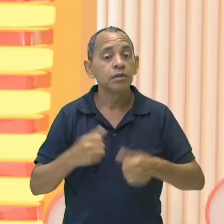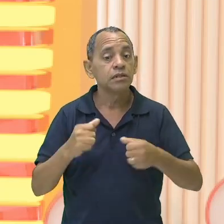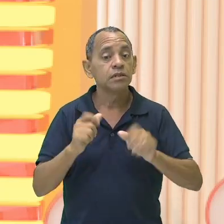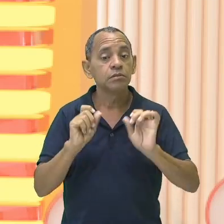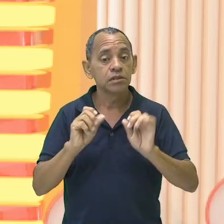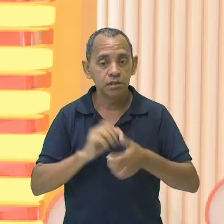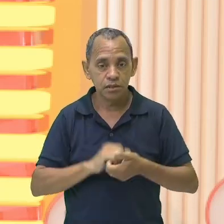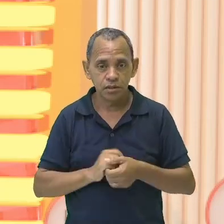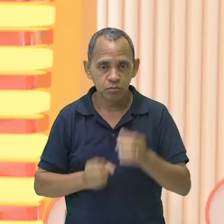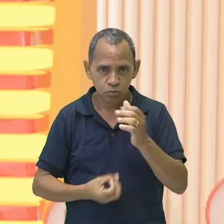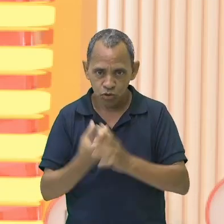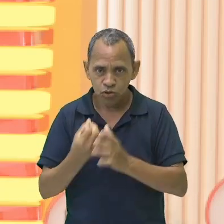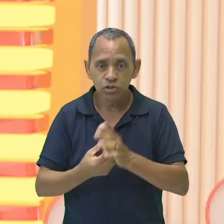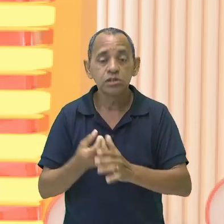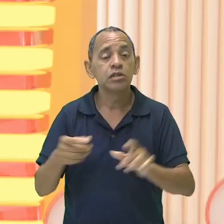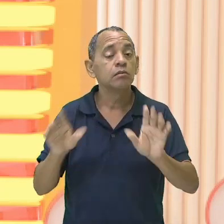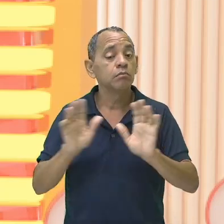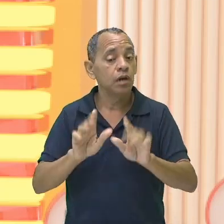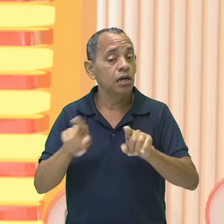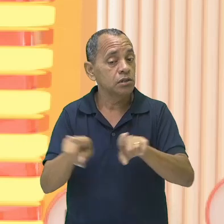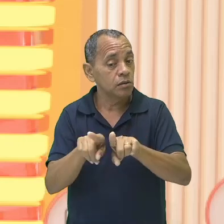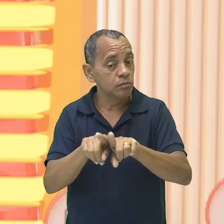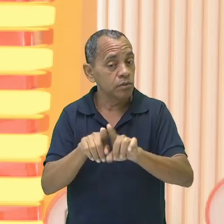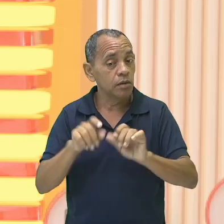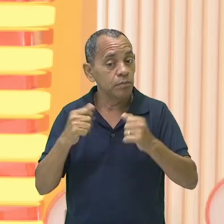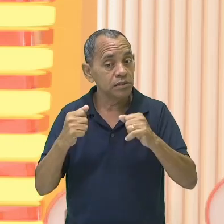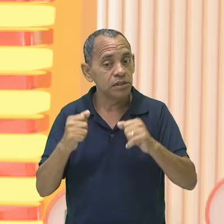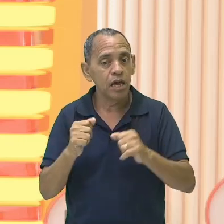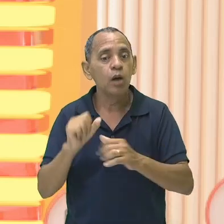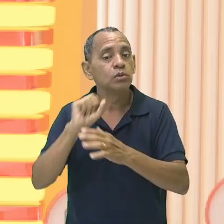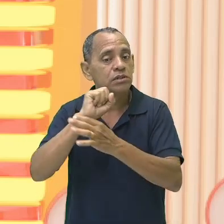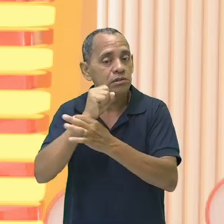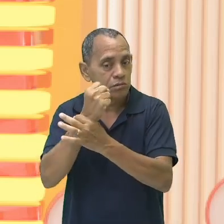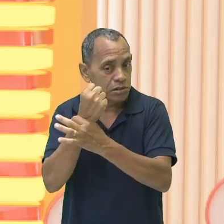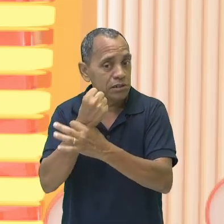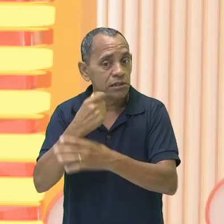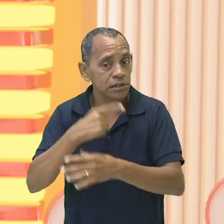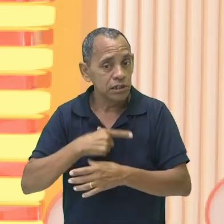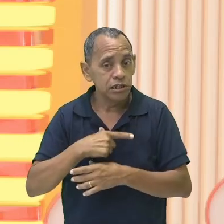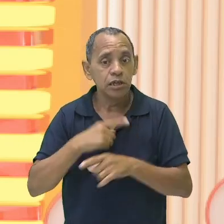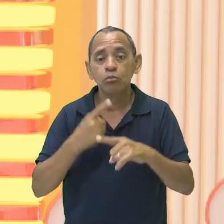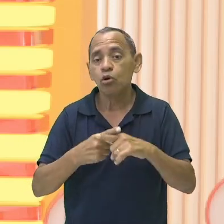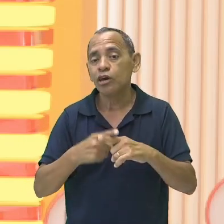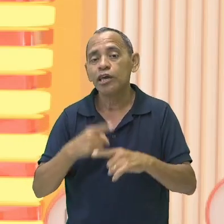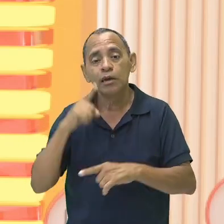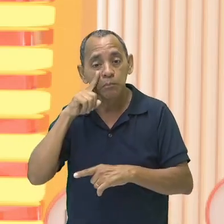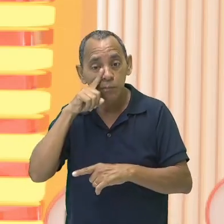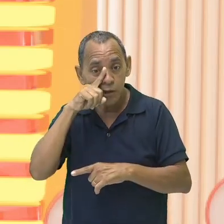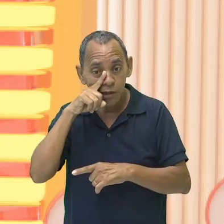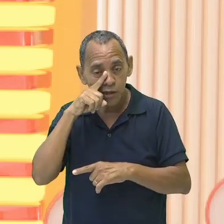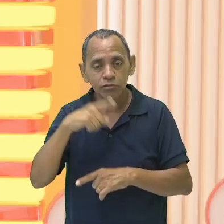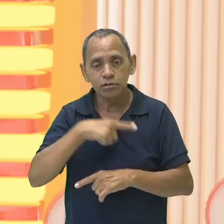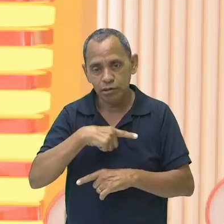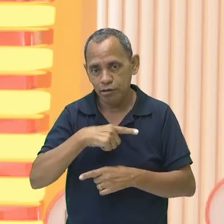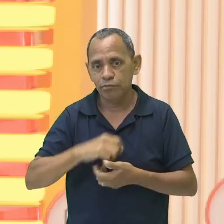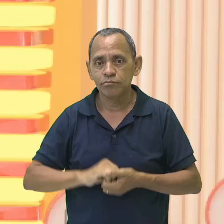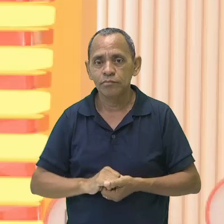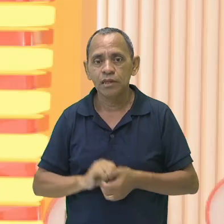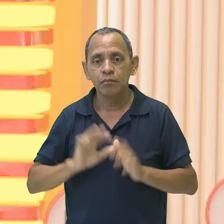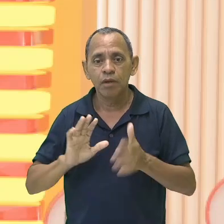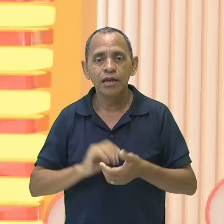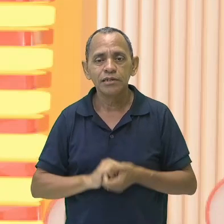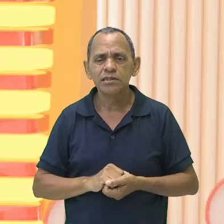tem acontecido. O importante é o fato. No território brasileiro, o desmatamento está acontecendo de maneira